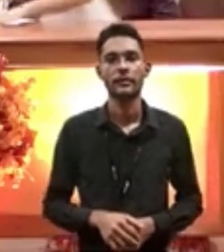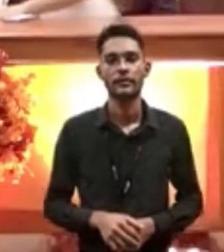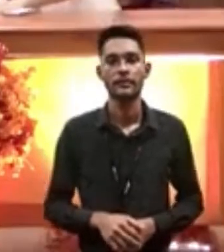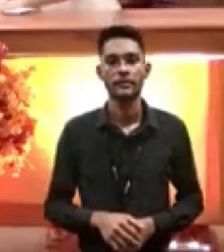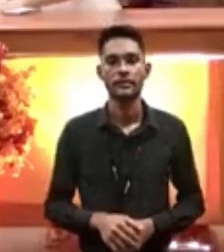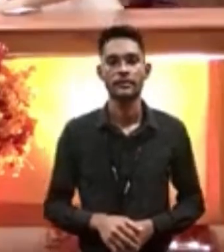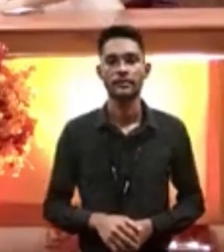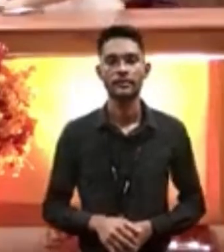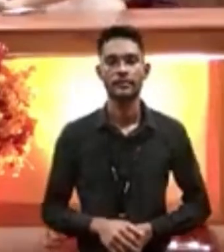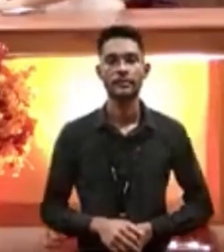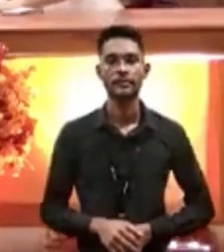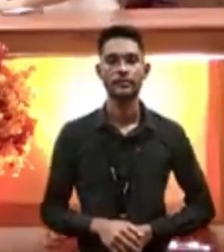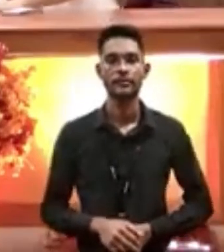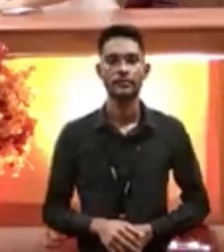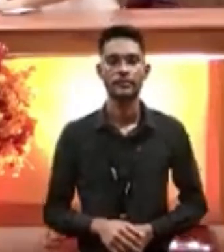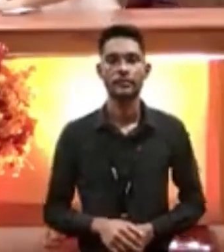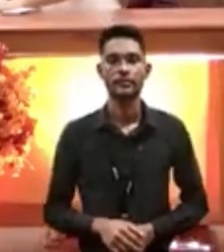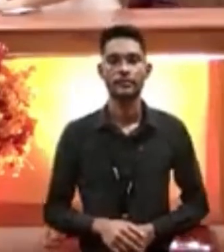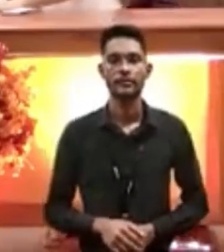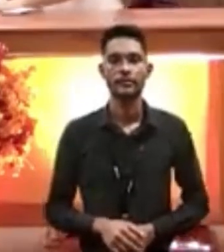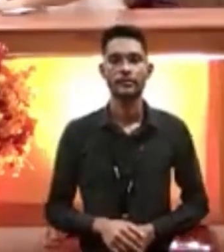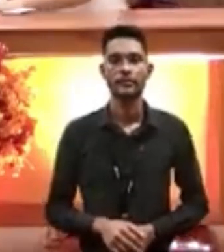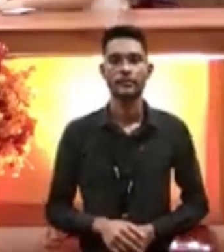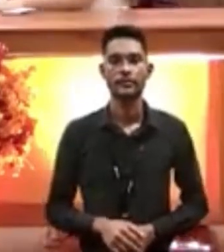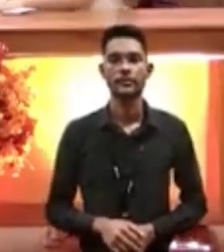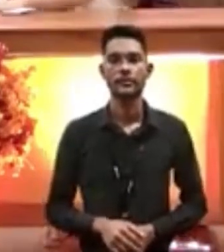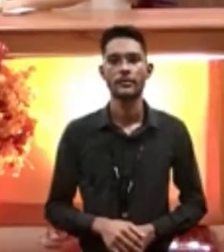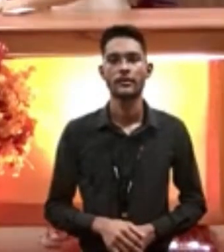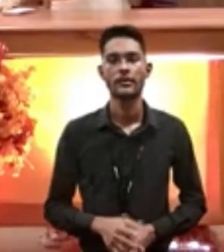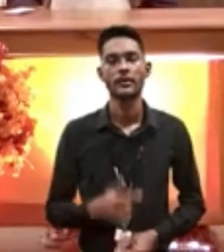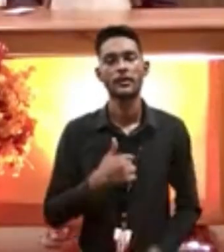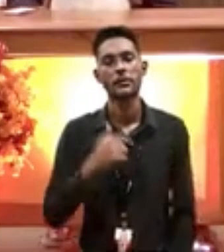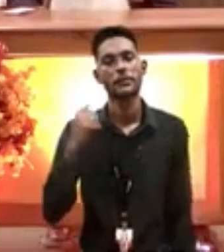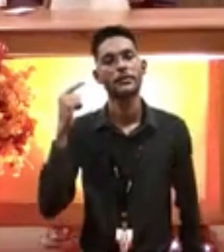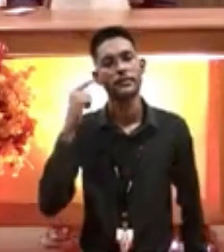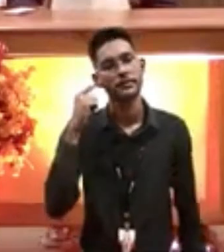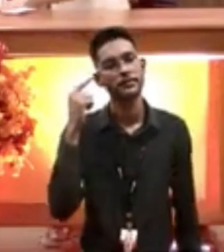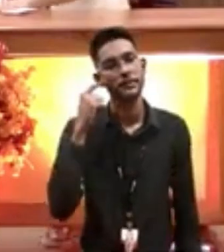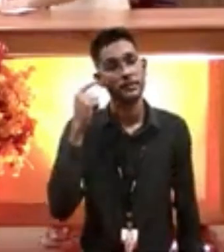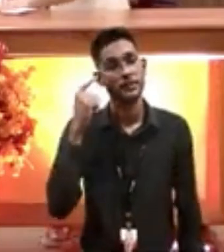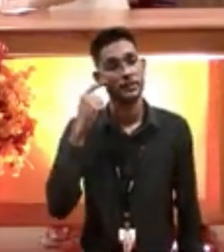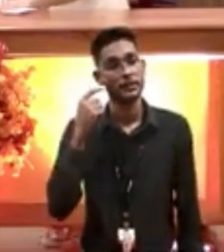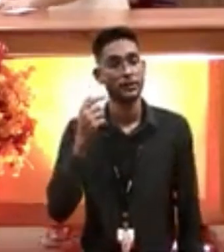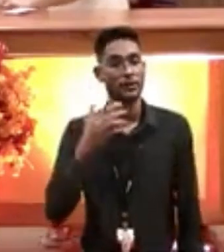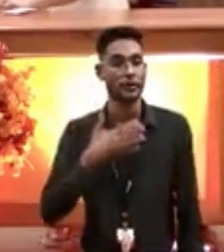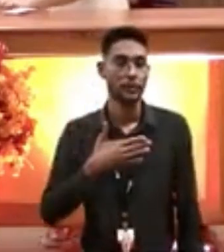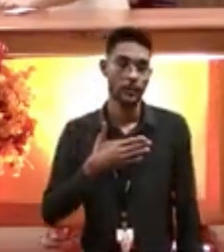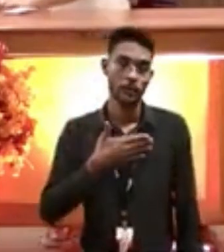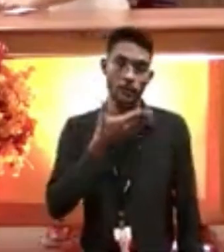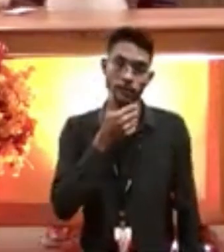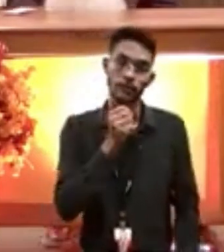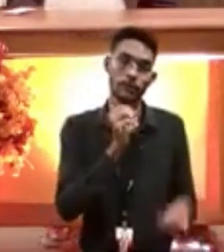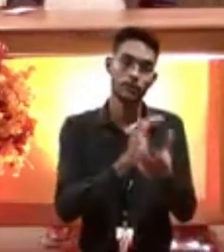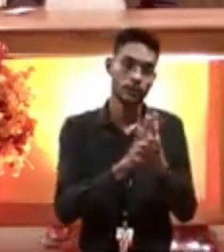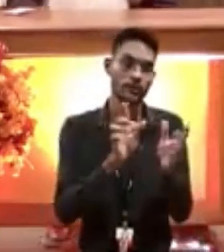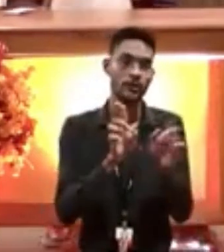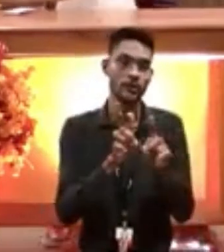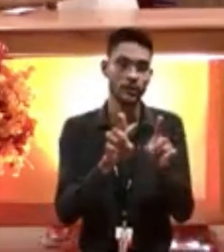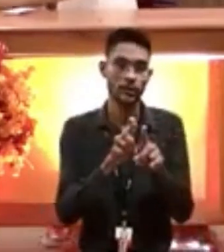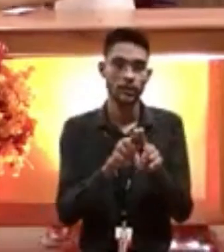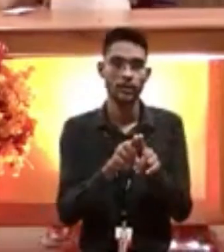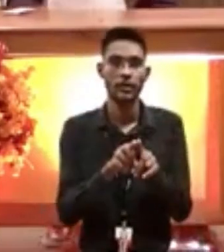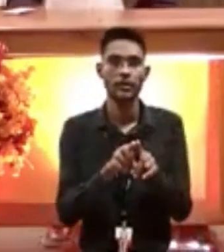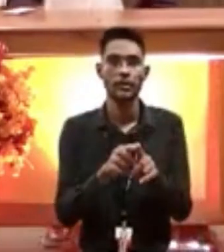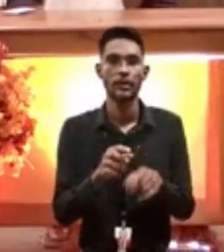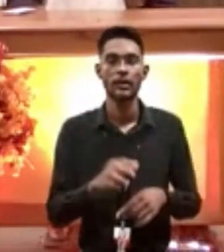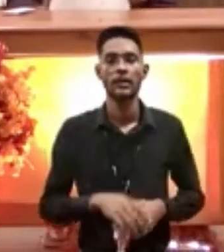que vocês merecem, né? E aí eu pensando, meu esposo também entrou de comum acordo. Então, em nome da nossa